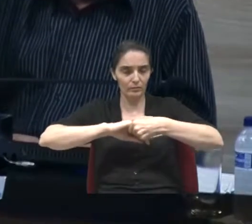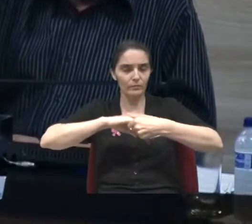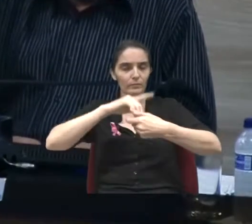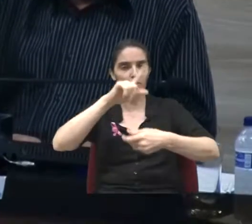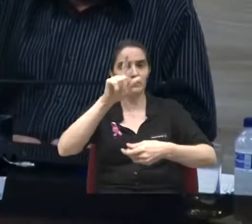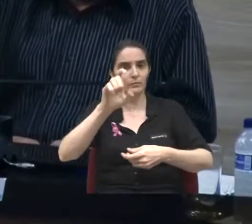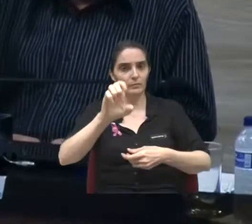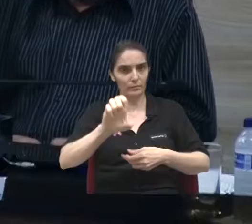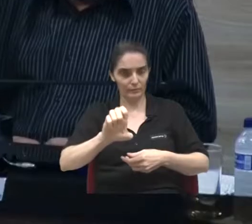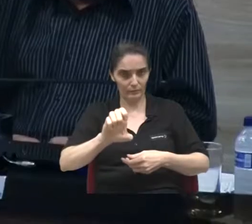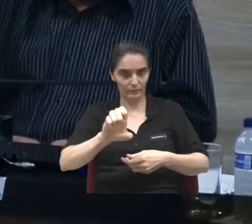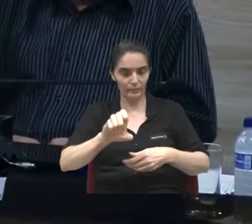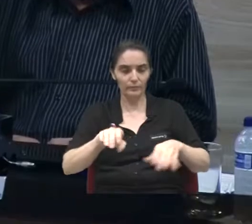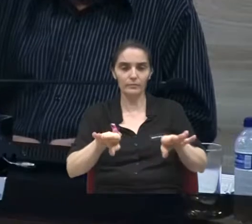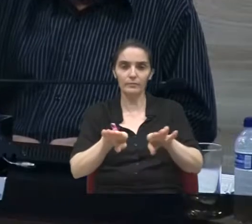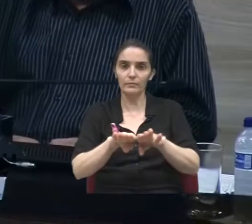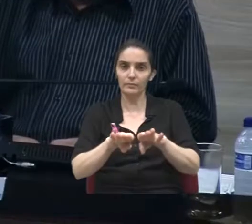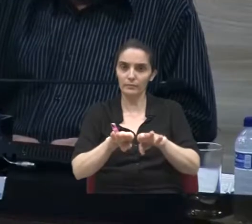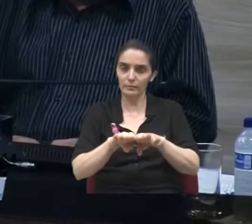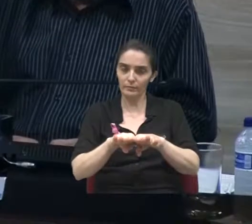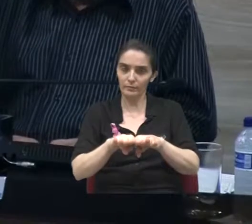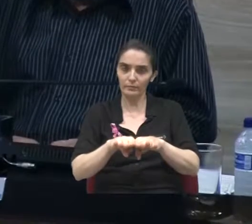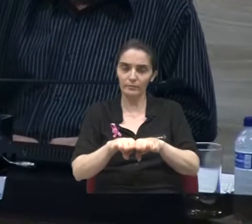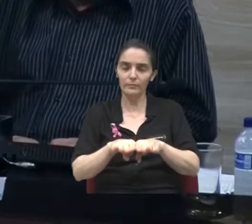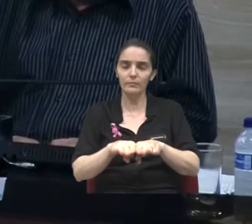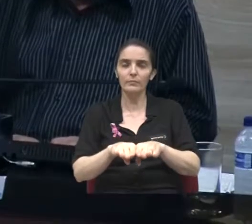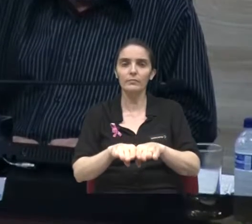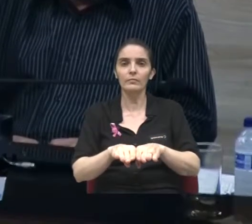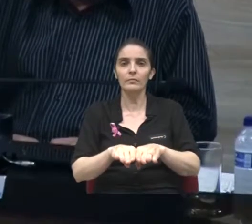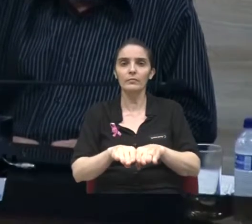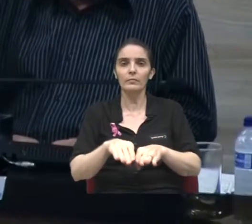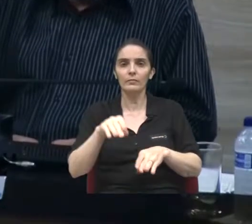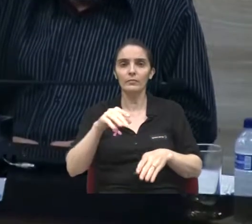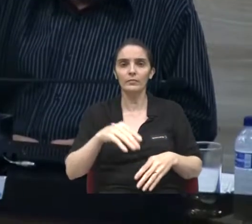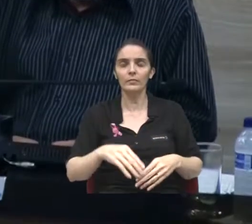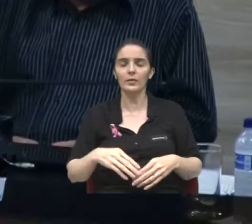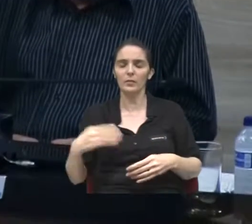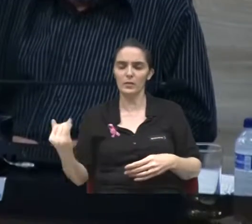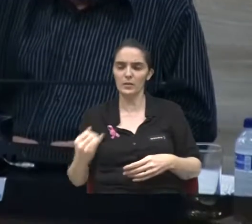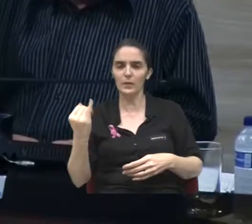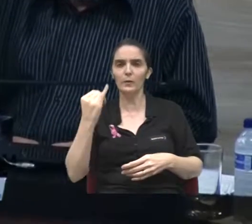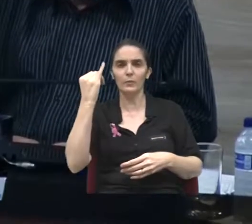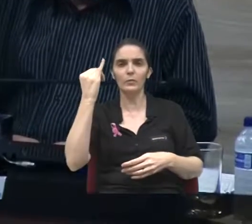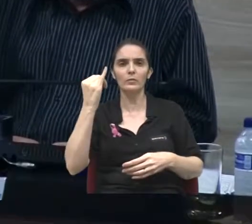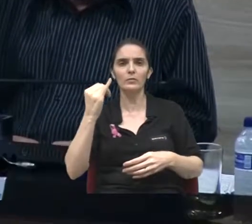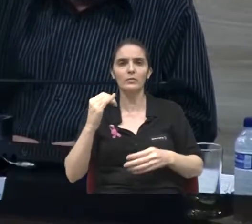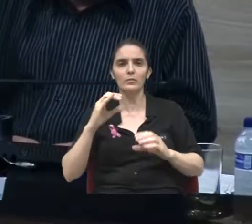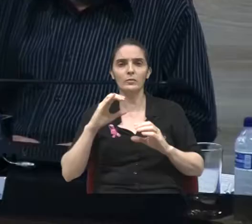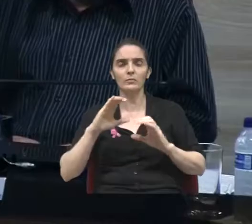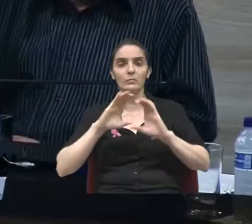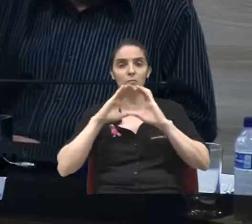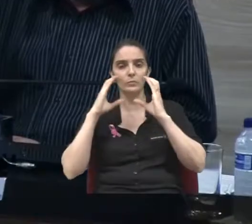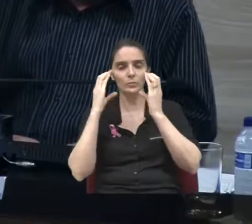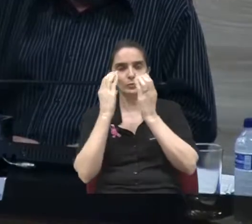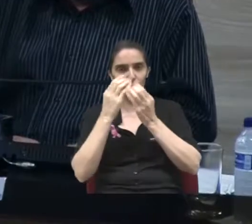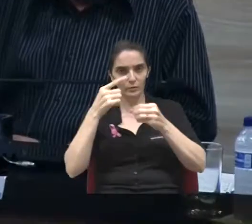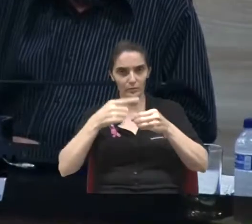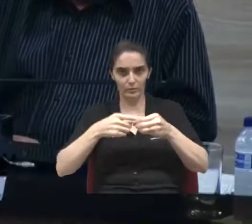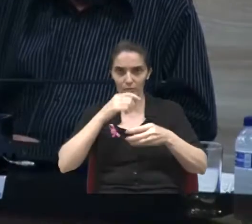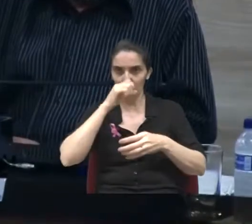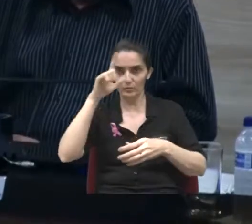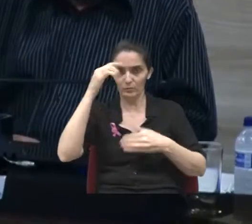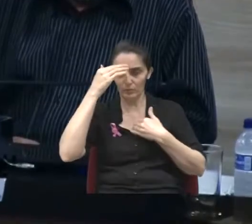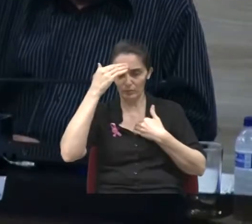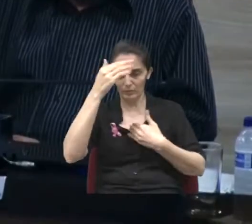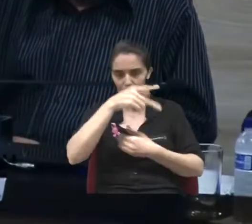e que será, tenho certeza, de grande valia para toda a comunidade da nossa cidade. Obrigado, senhor